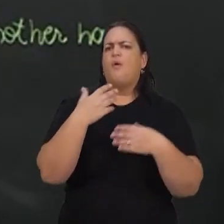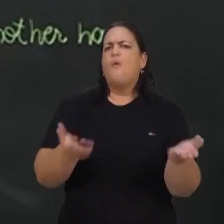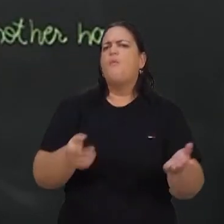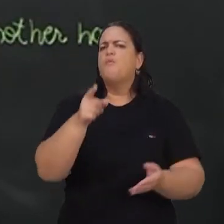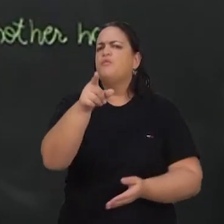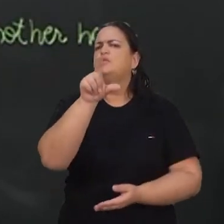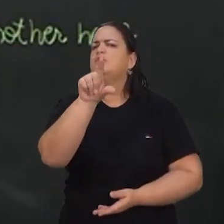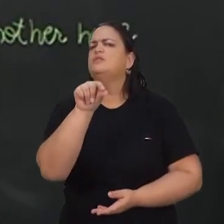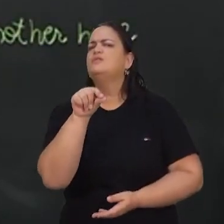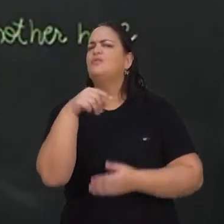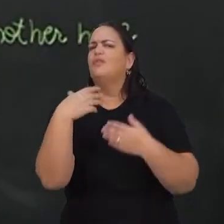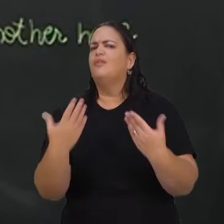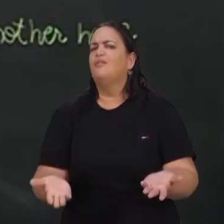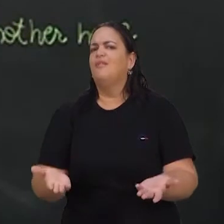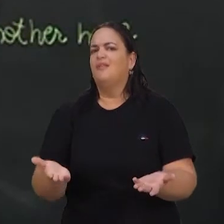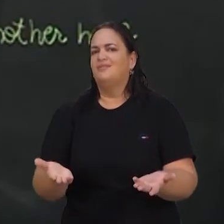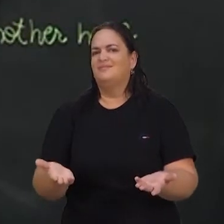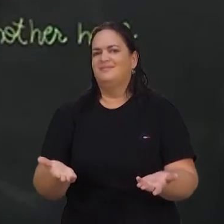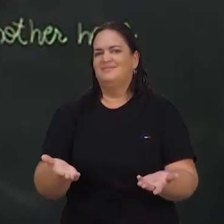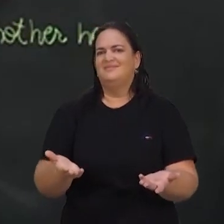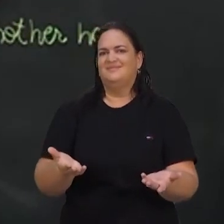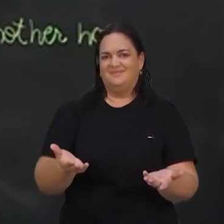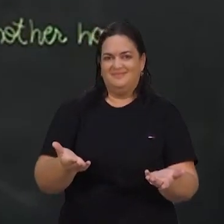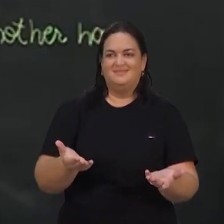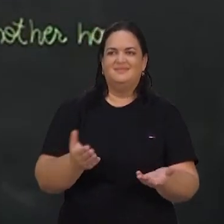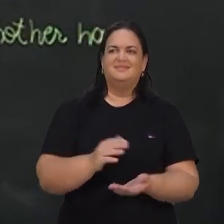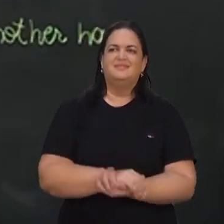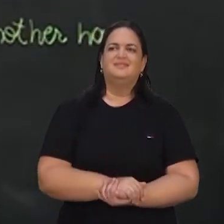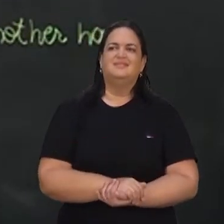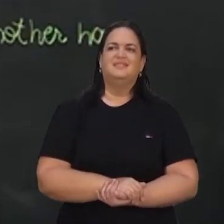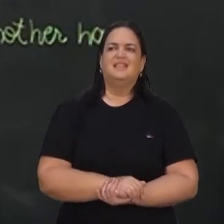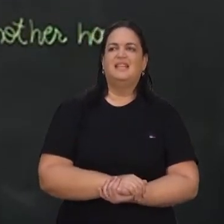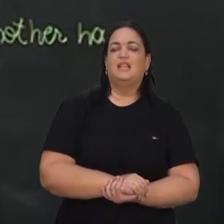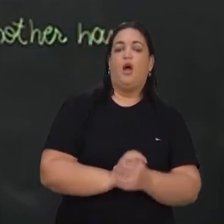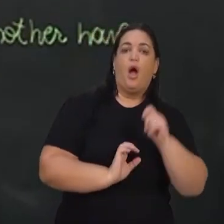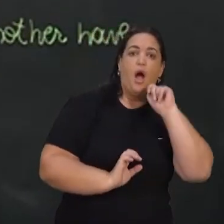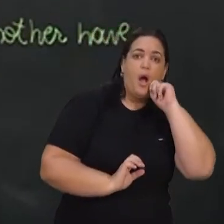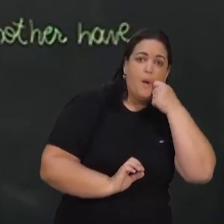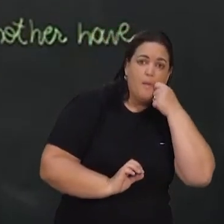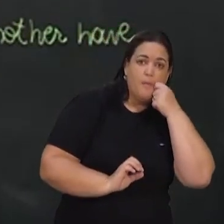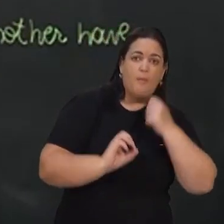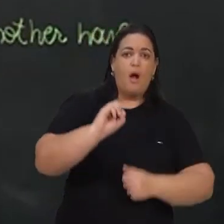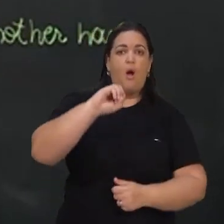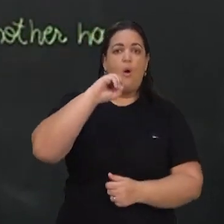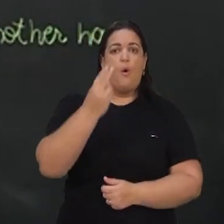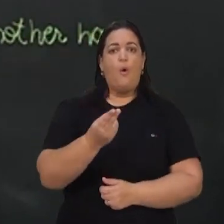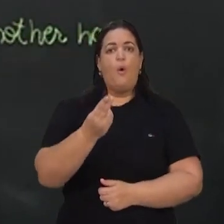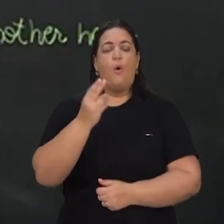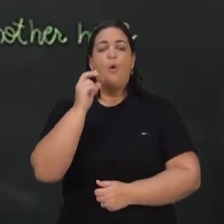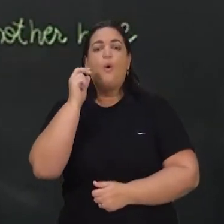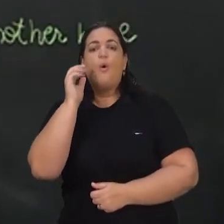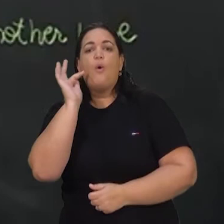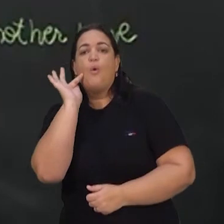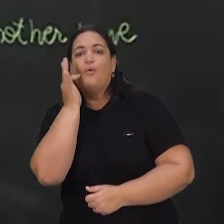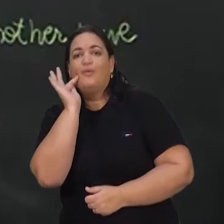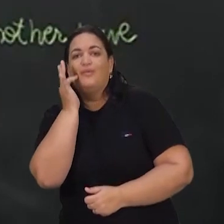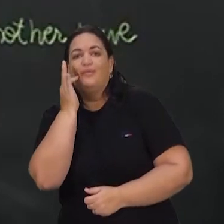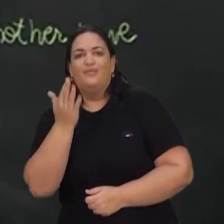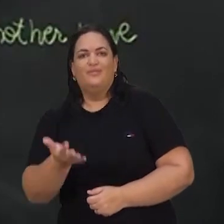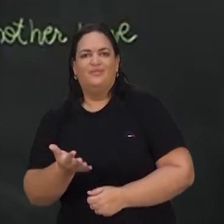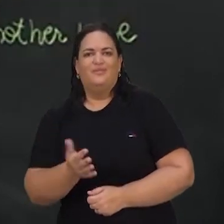prefere ou o que você prefere? Bread or fruit? Which do you